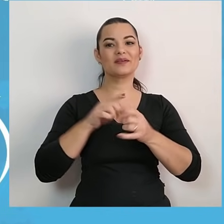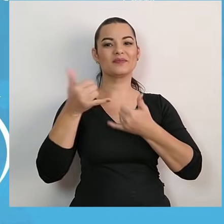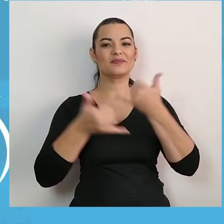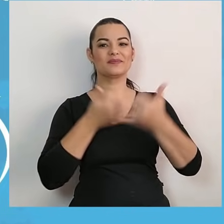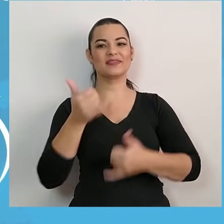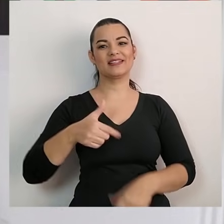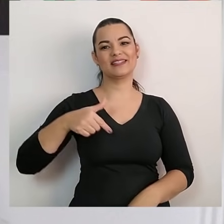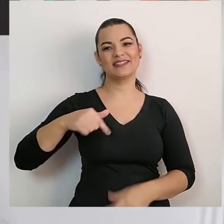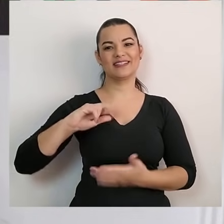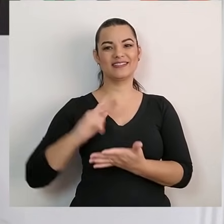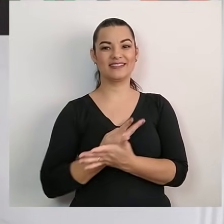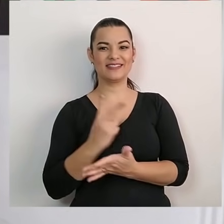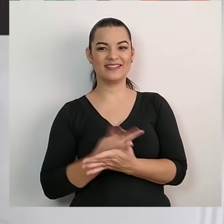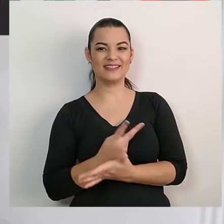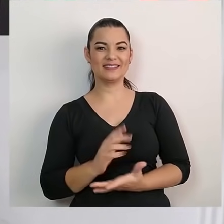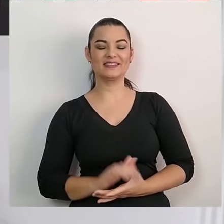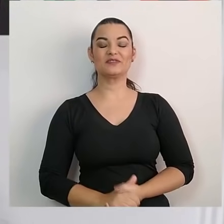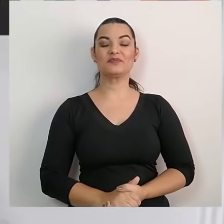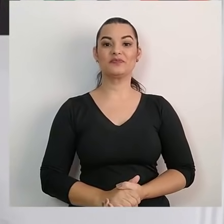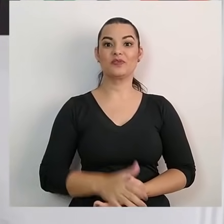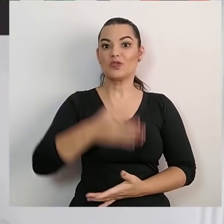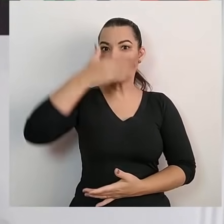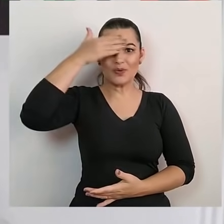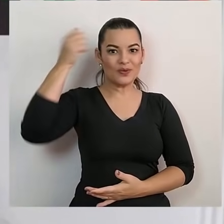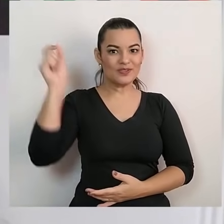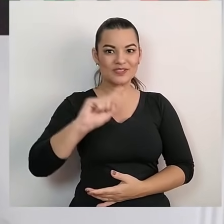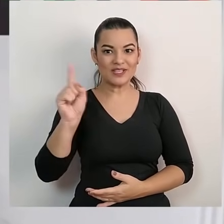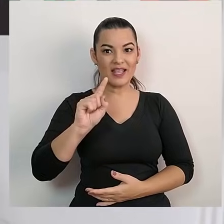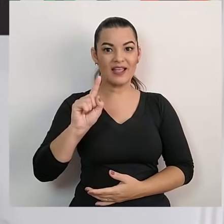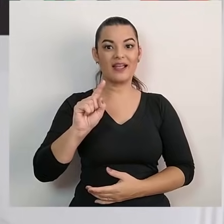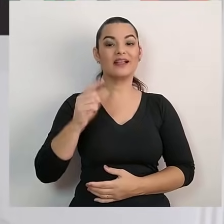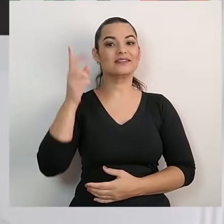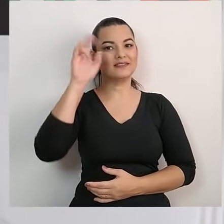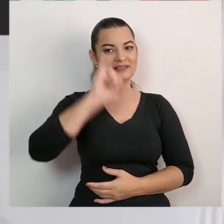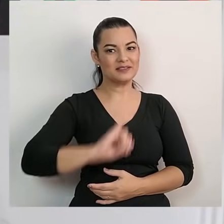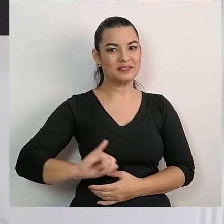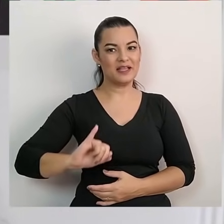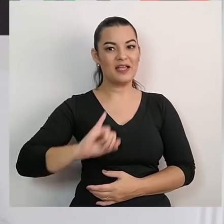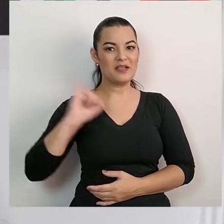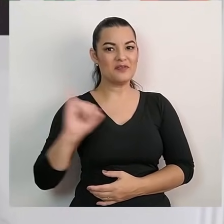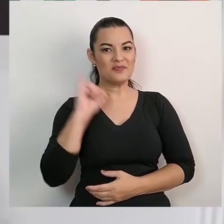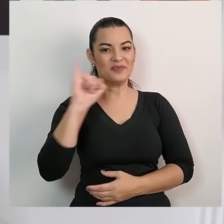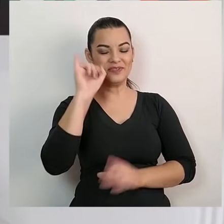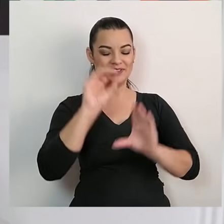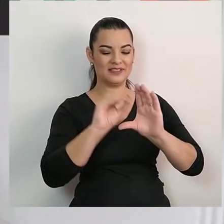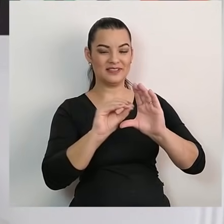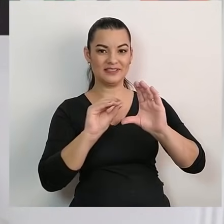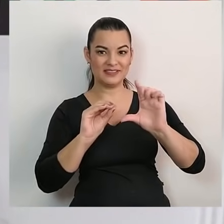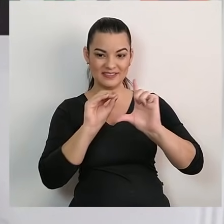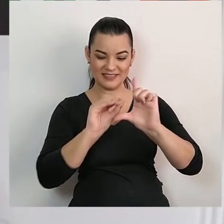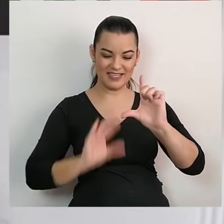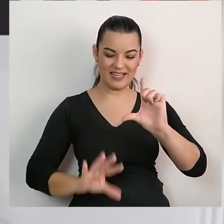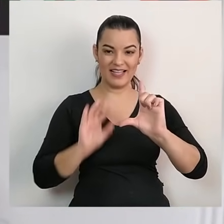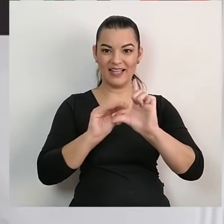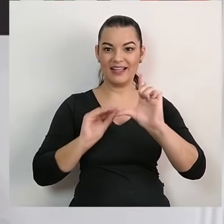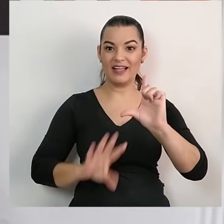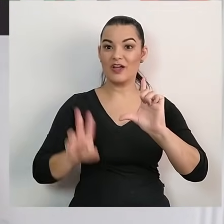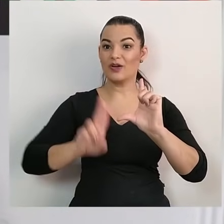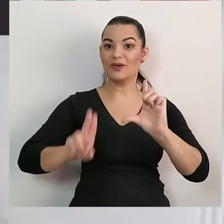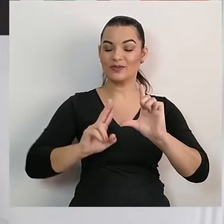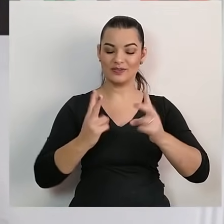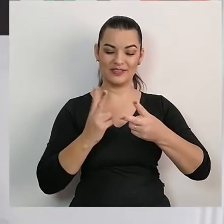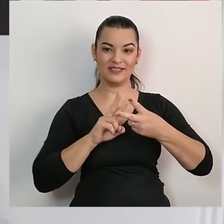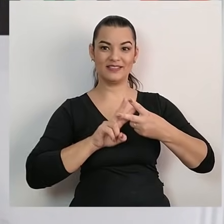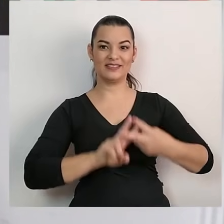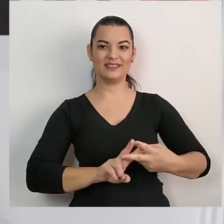dos 7 erros. Não se esqueçam de compartilhar todas essas informações com a Pro, usando a hashtag Saberes